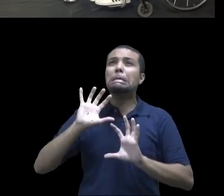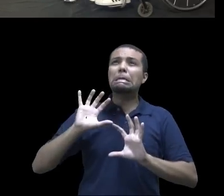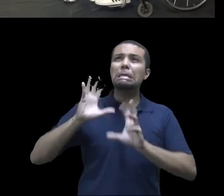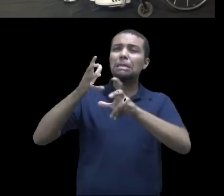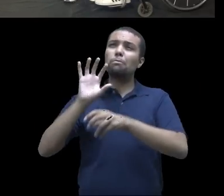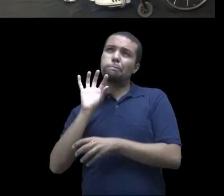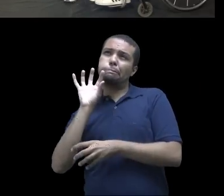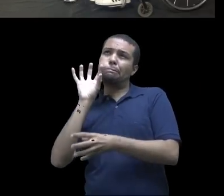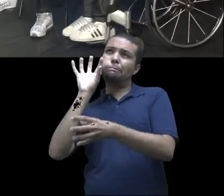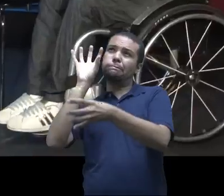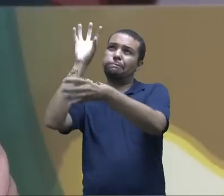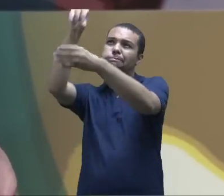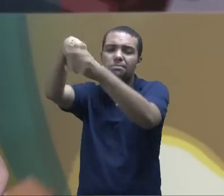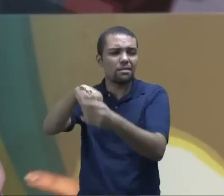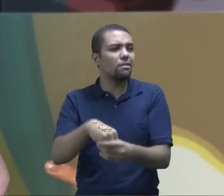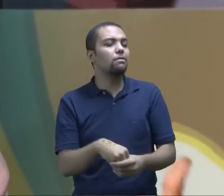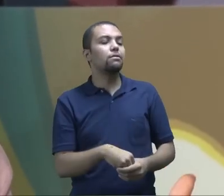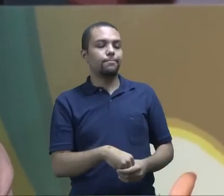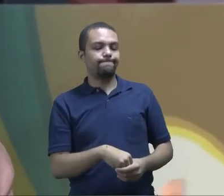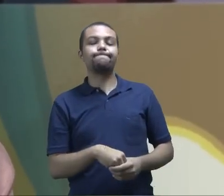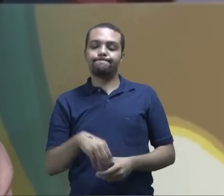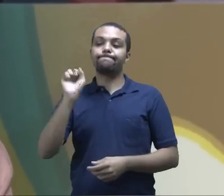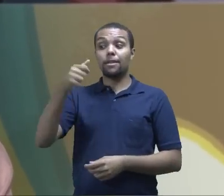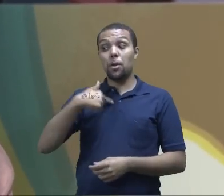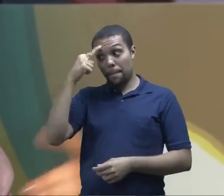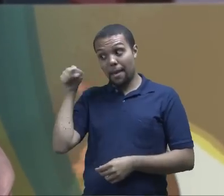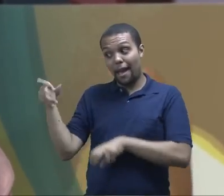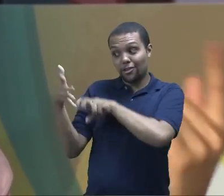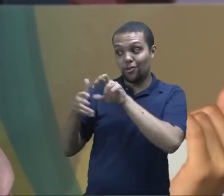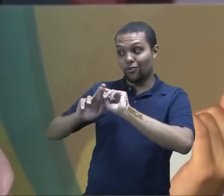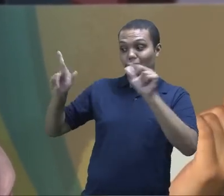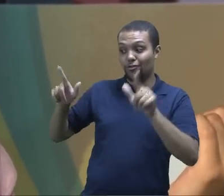difícil, imagino vocês. E a força que você tem que fazer para